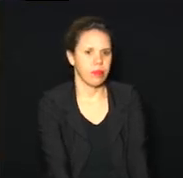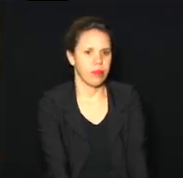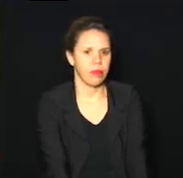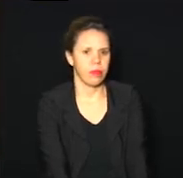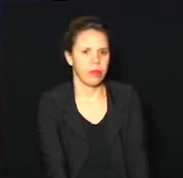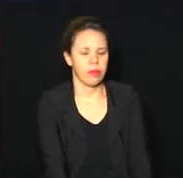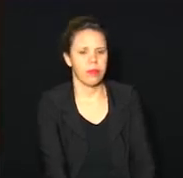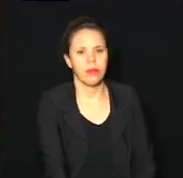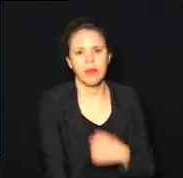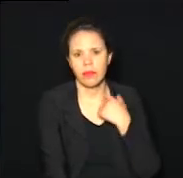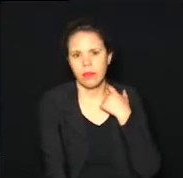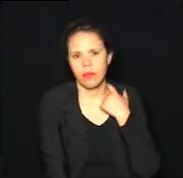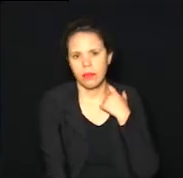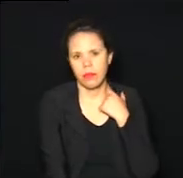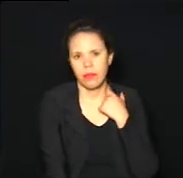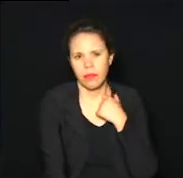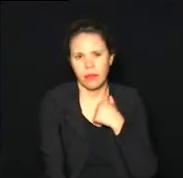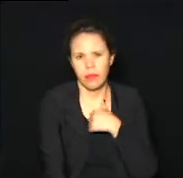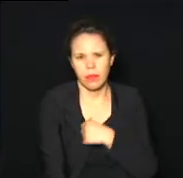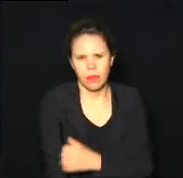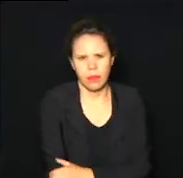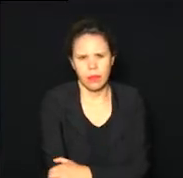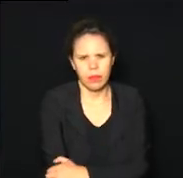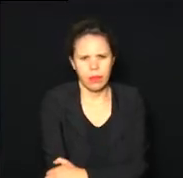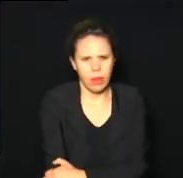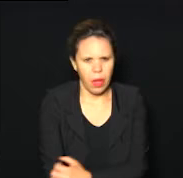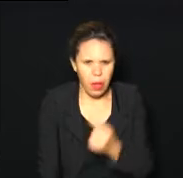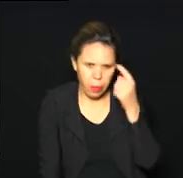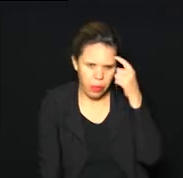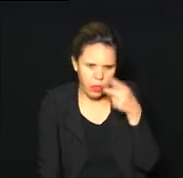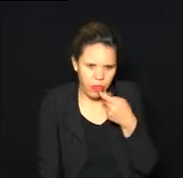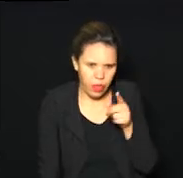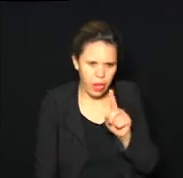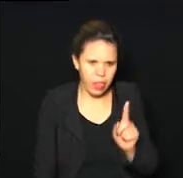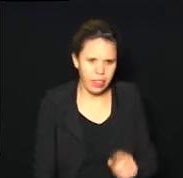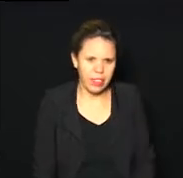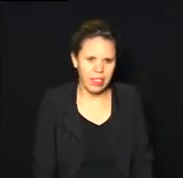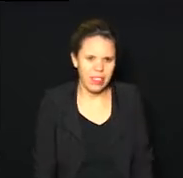Eu peço que... Aí. Pensei que você não ia falar isso.